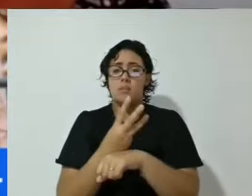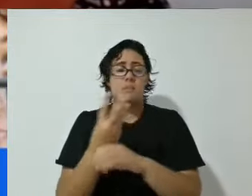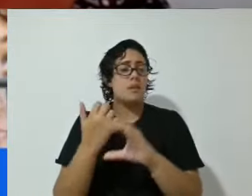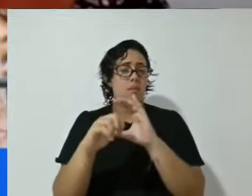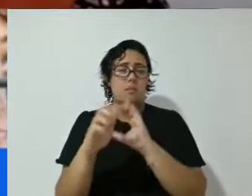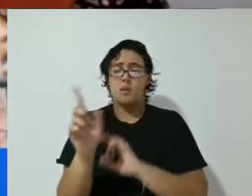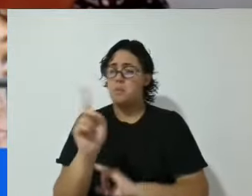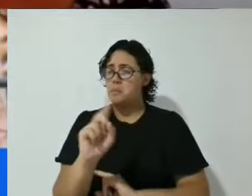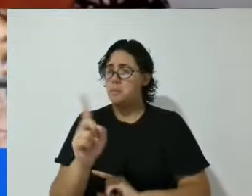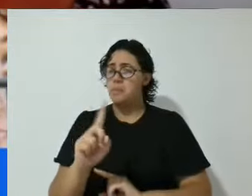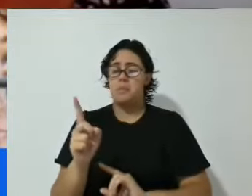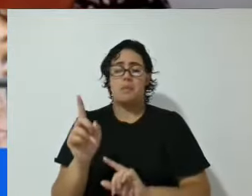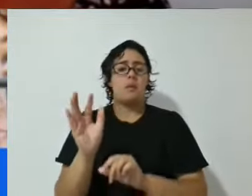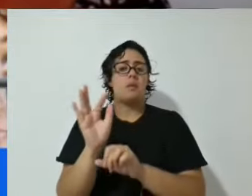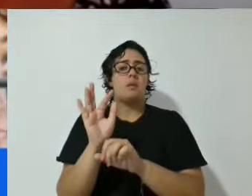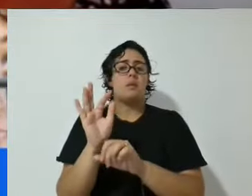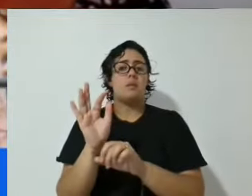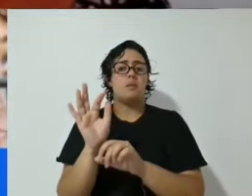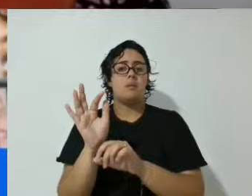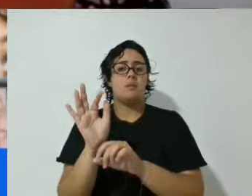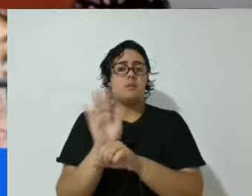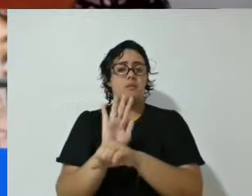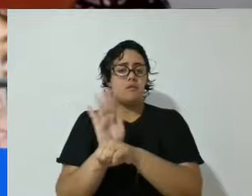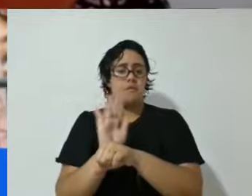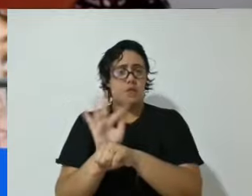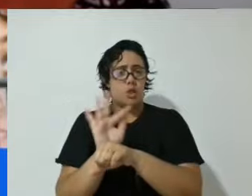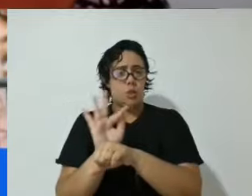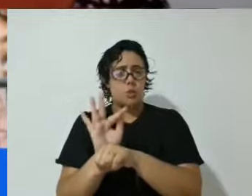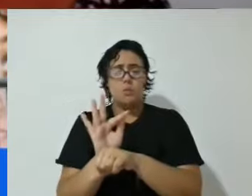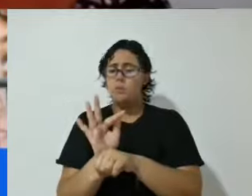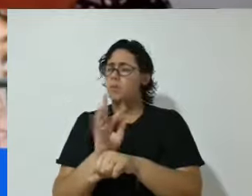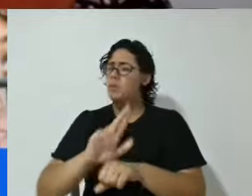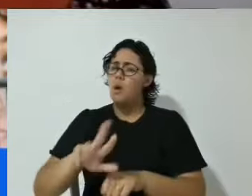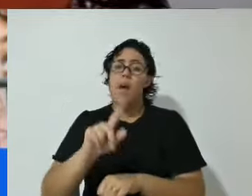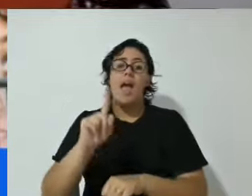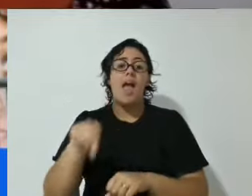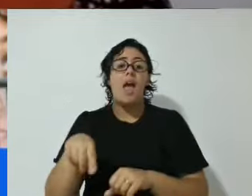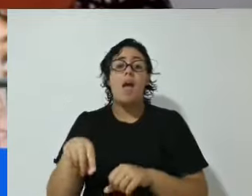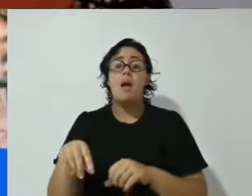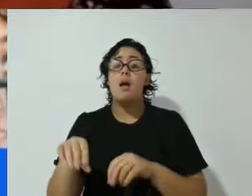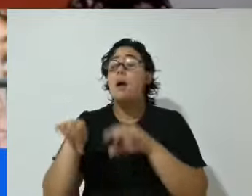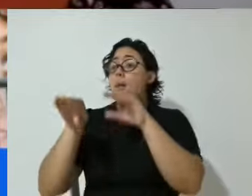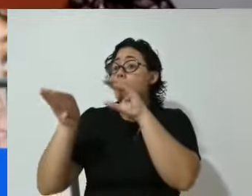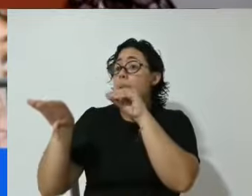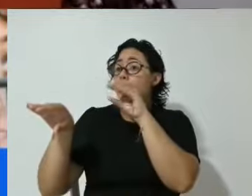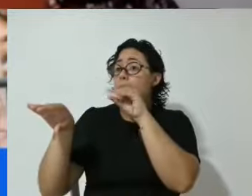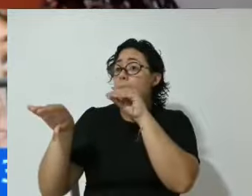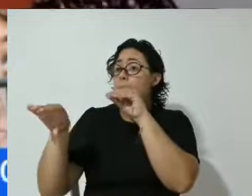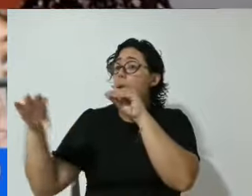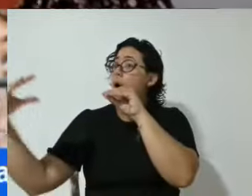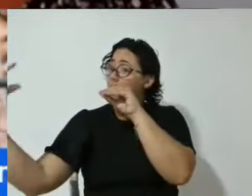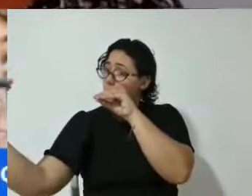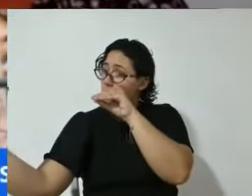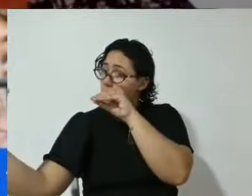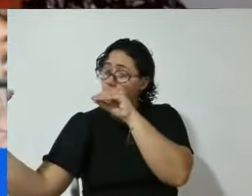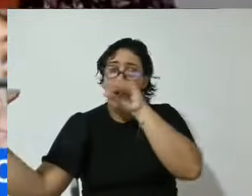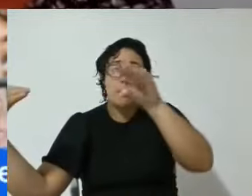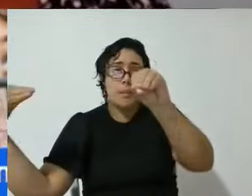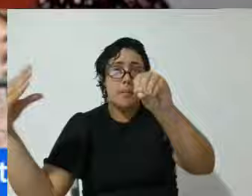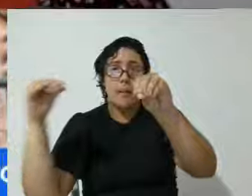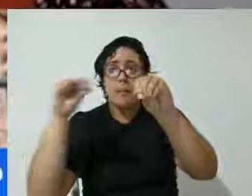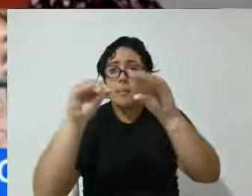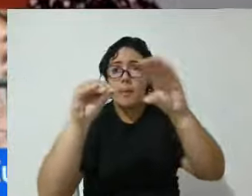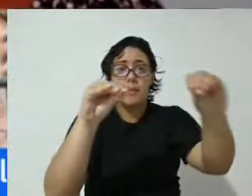vídeo, foi boca a boca. Eu me lembro que eu fazia questão de passar nas oficinas que já estavam ocorrendo ao longo